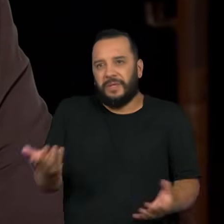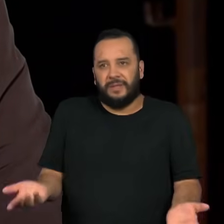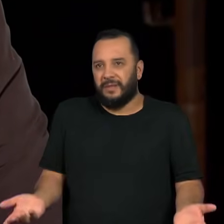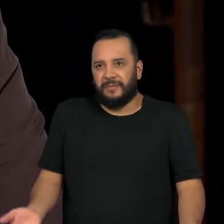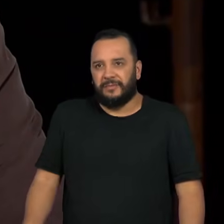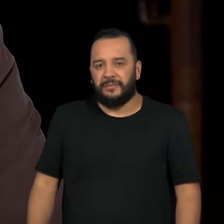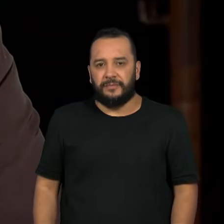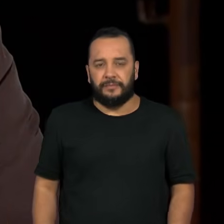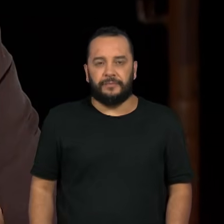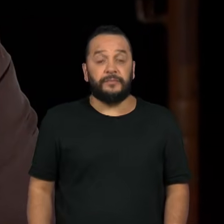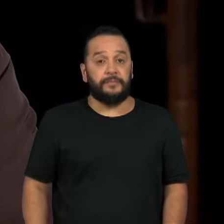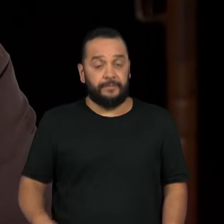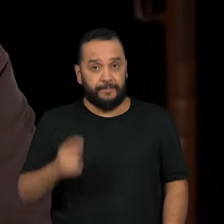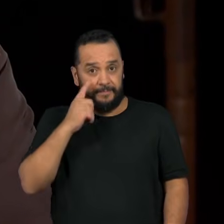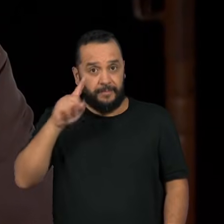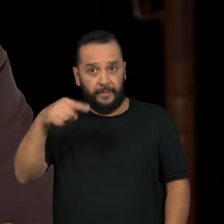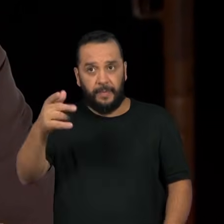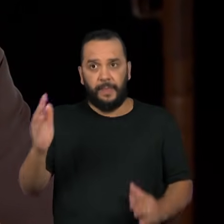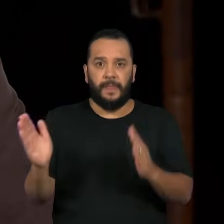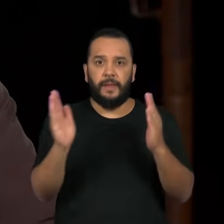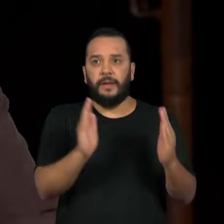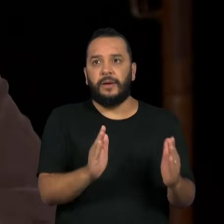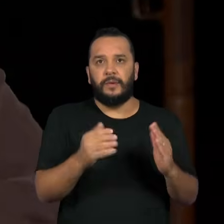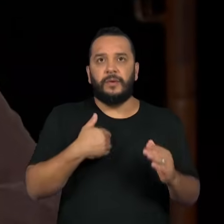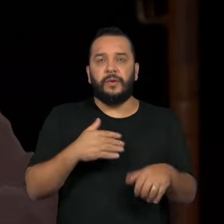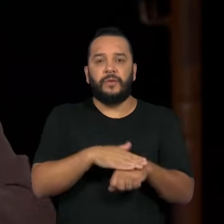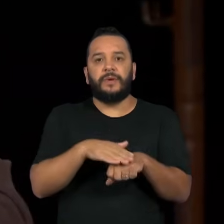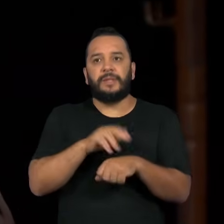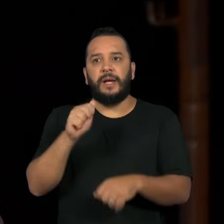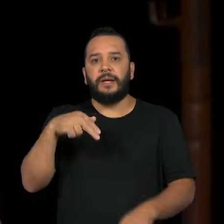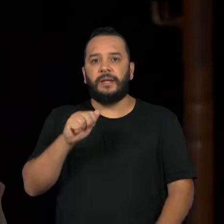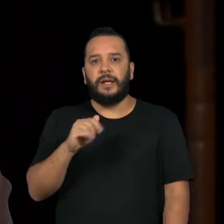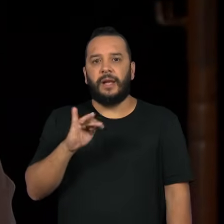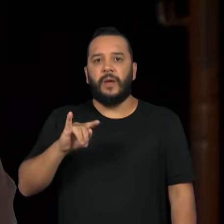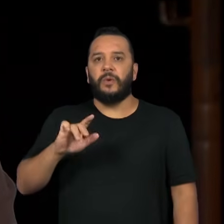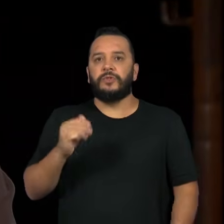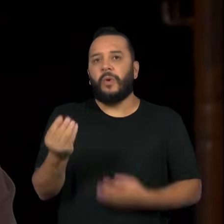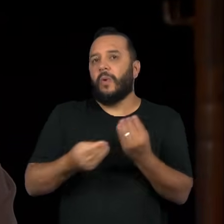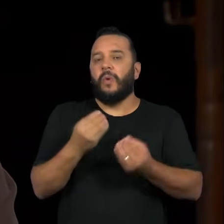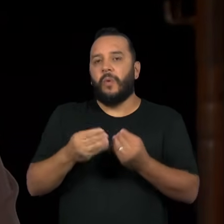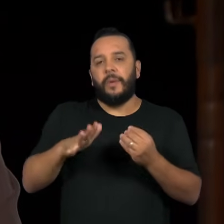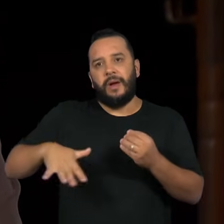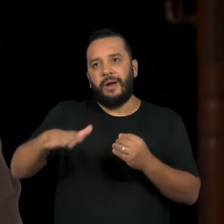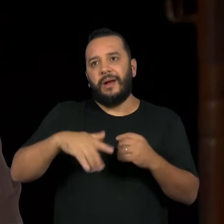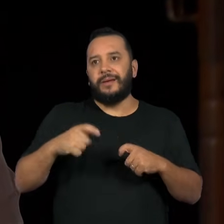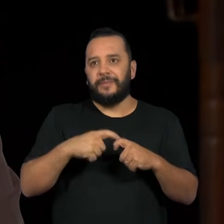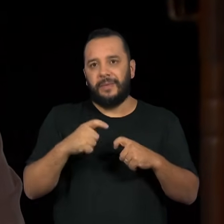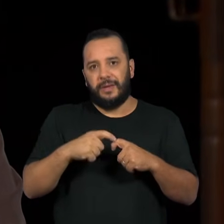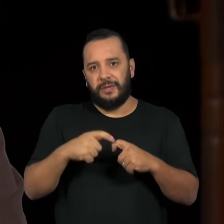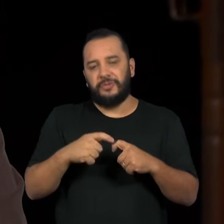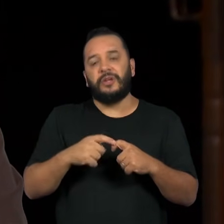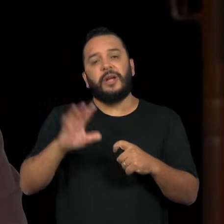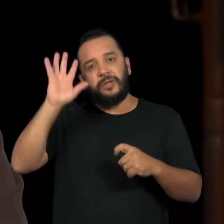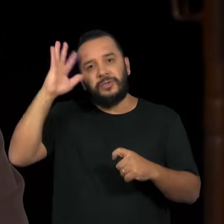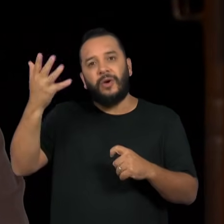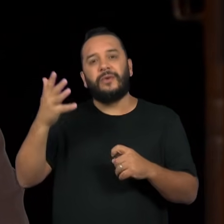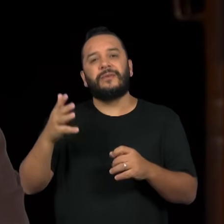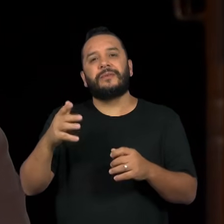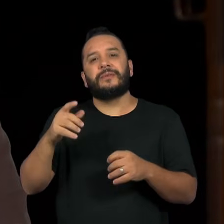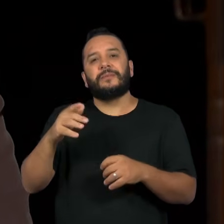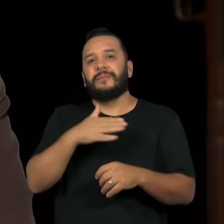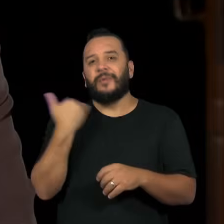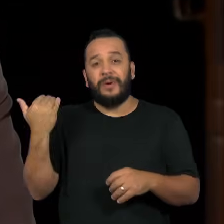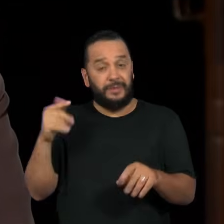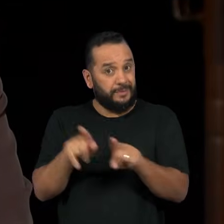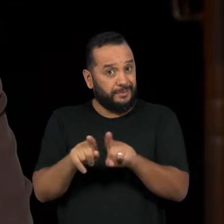próximo bloco, eu vou atualizar com a doutora Ana Cláudia como a medicina lida com a morte. Eu quero saber também como